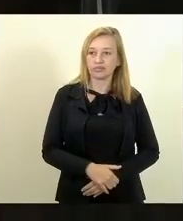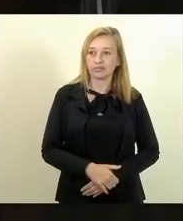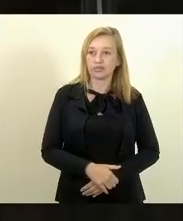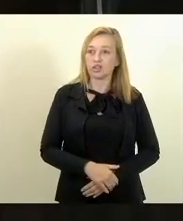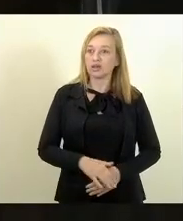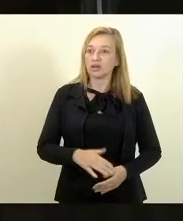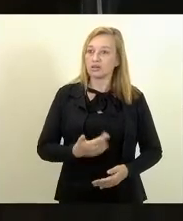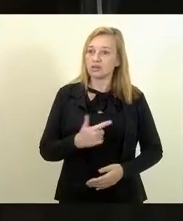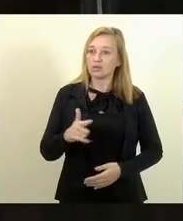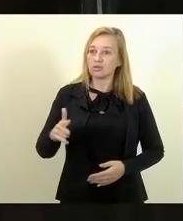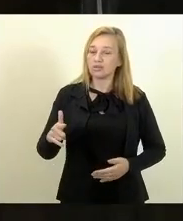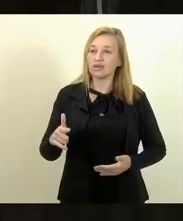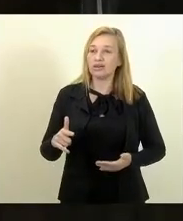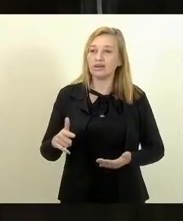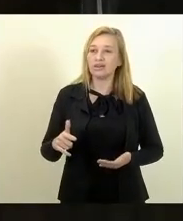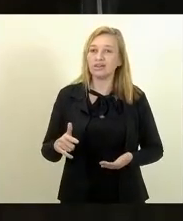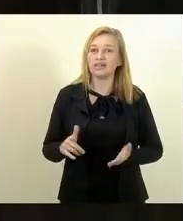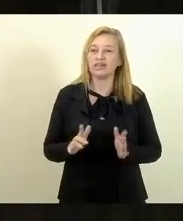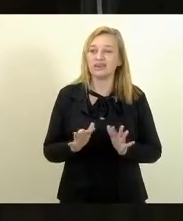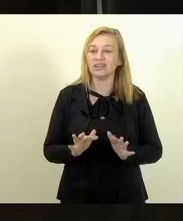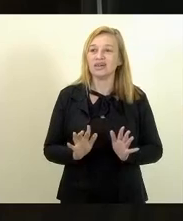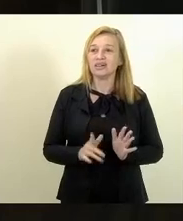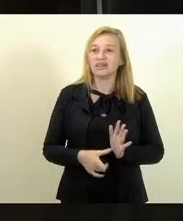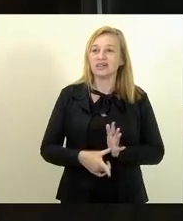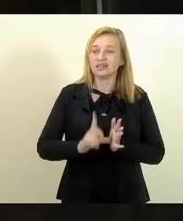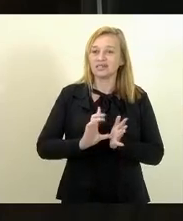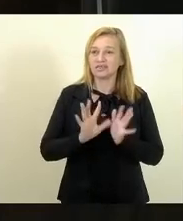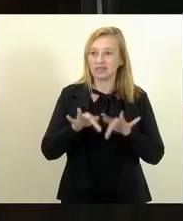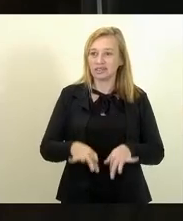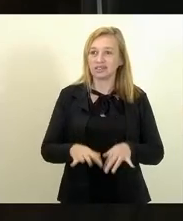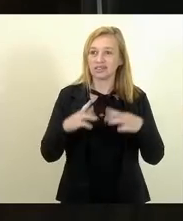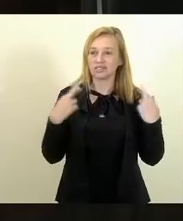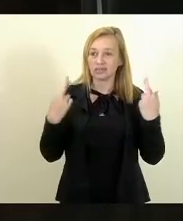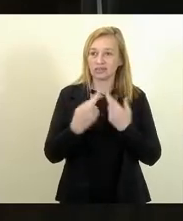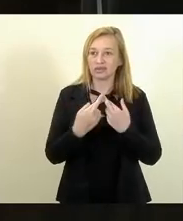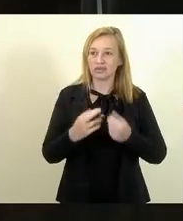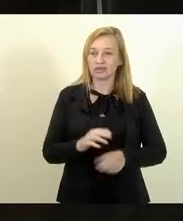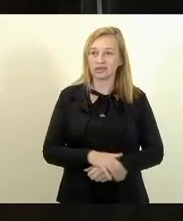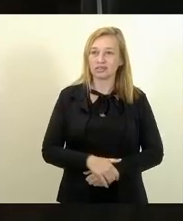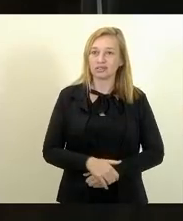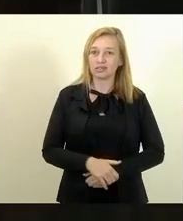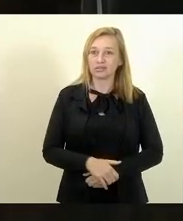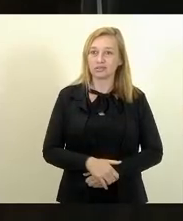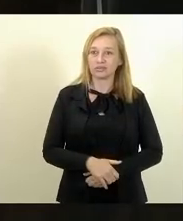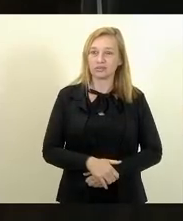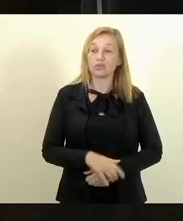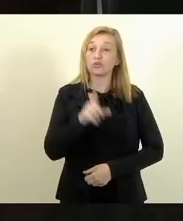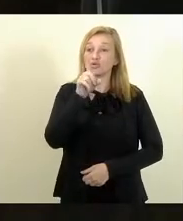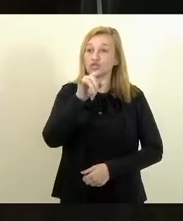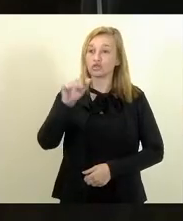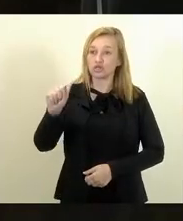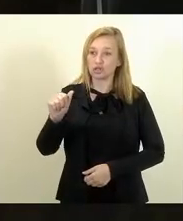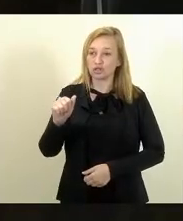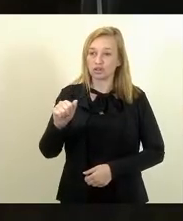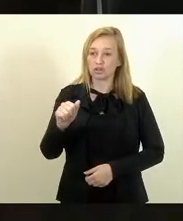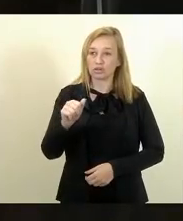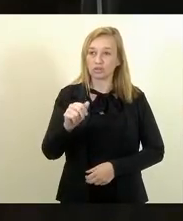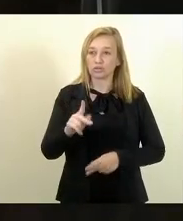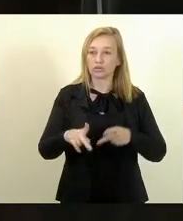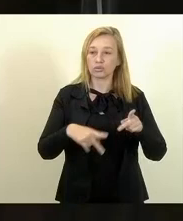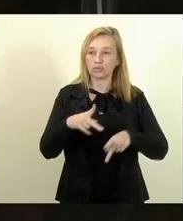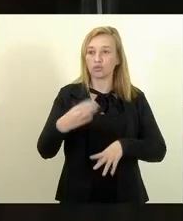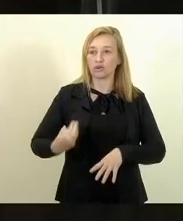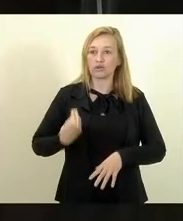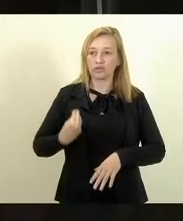Não havendo mais oradores inscritos, antes de encerrar a sessão, fazer menção aqui ao dia da população em situação de